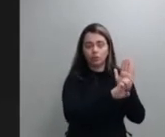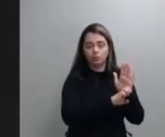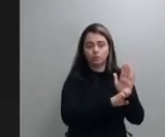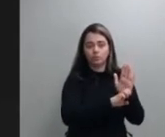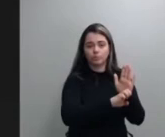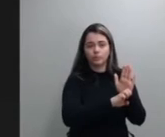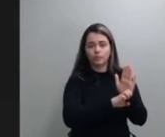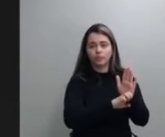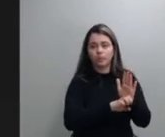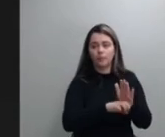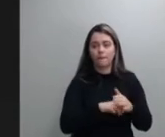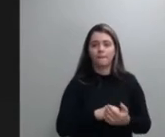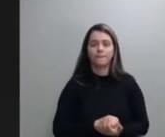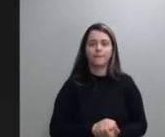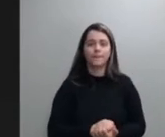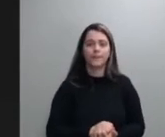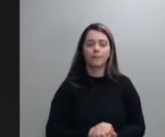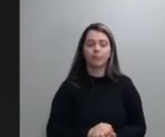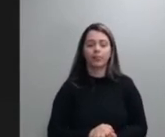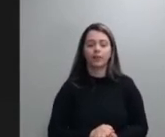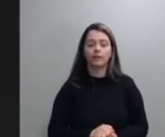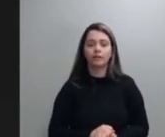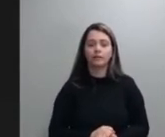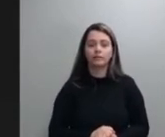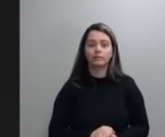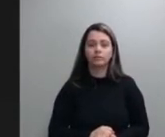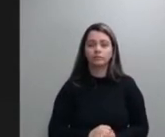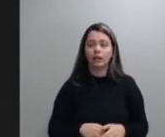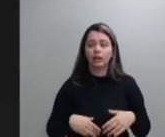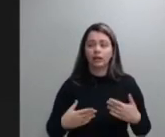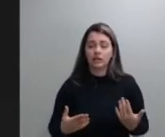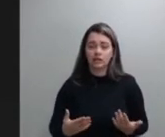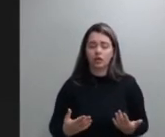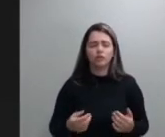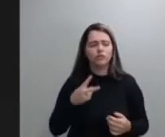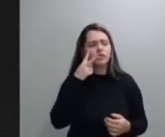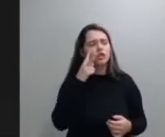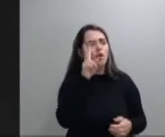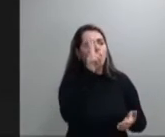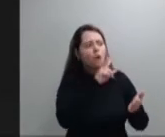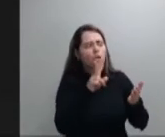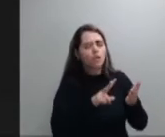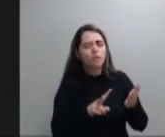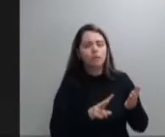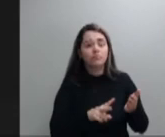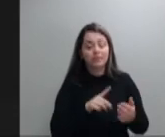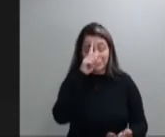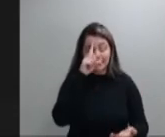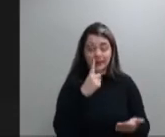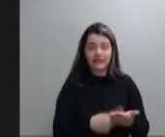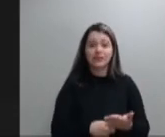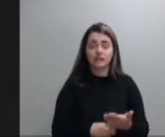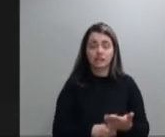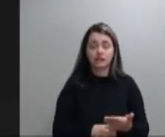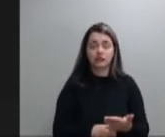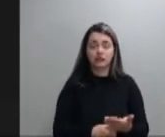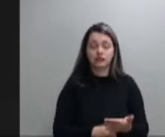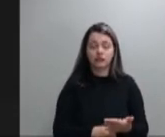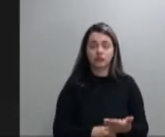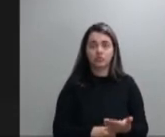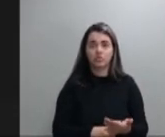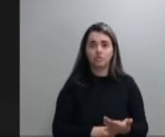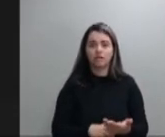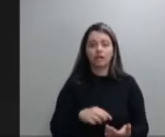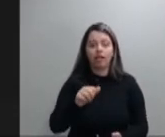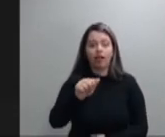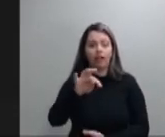foi suscitada a questão de ordem no sentido de que fosse revista a decisão proferida no item 1 da referida ata a